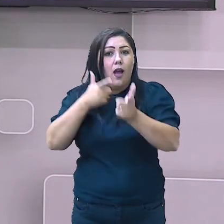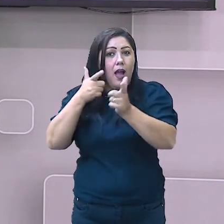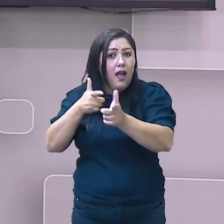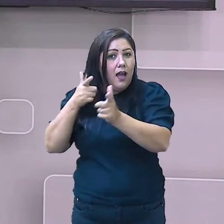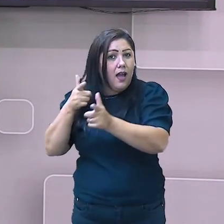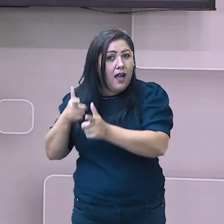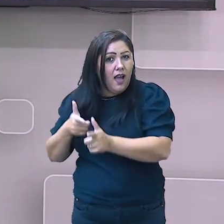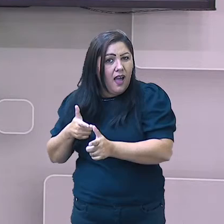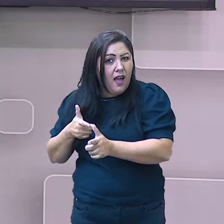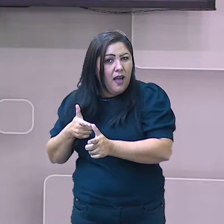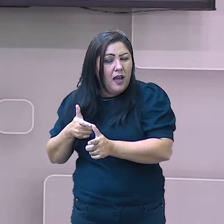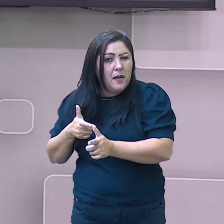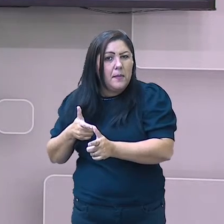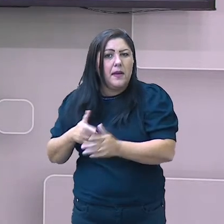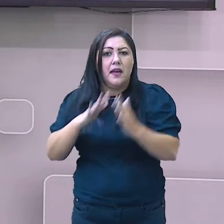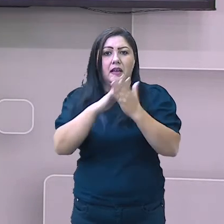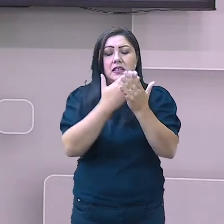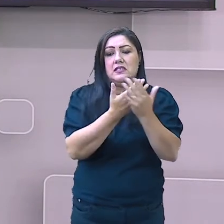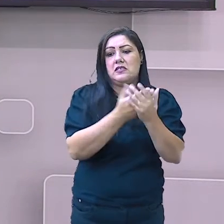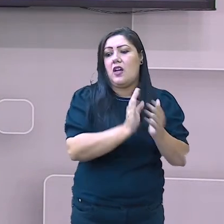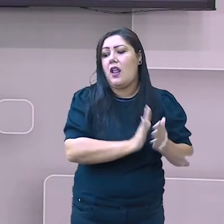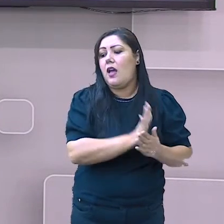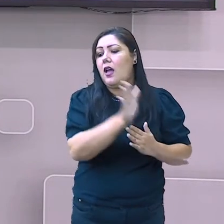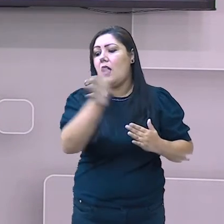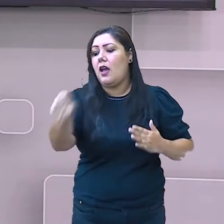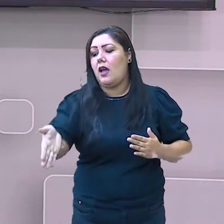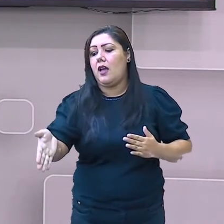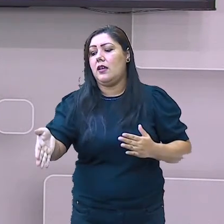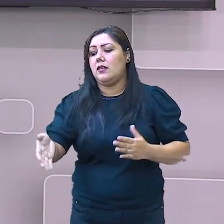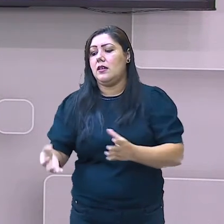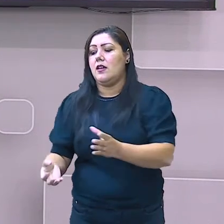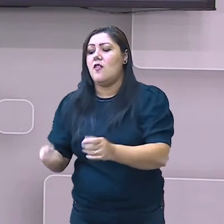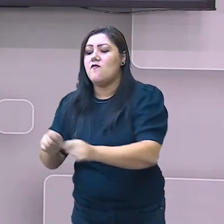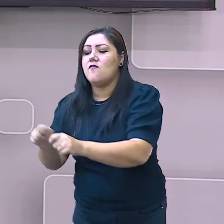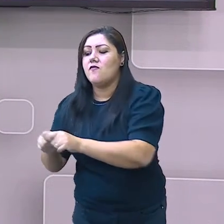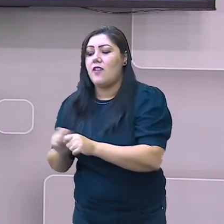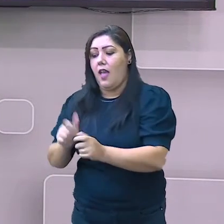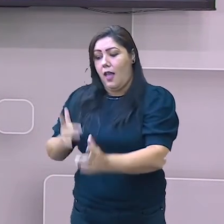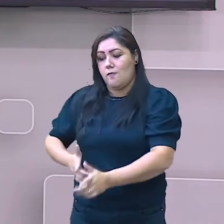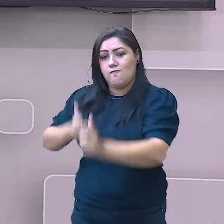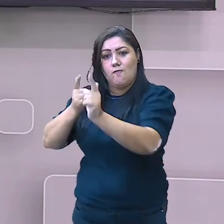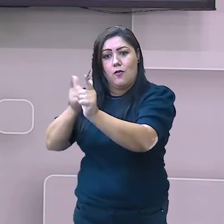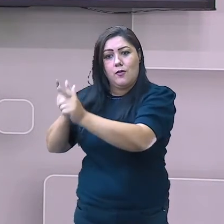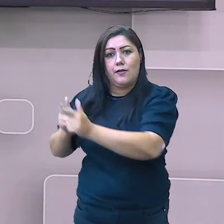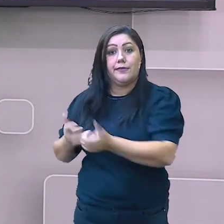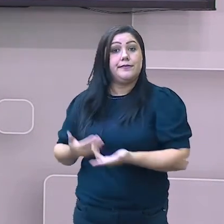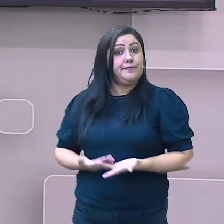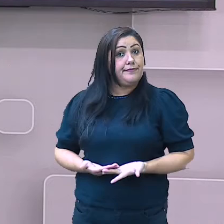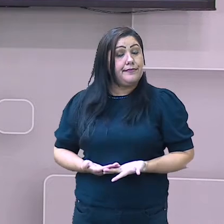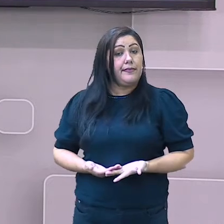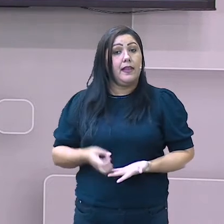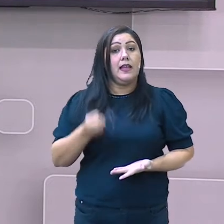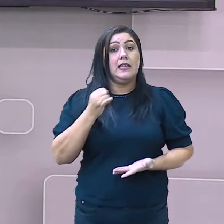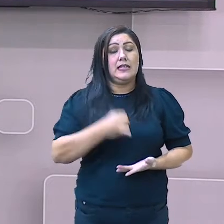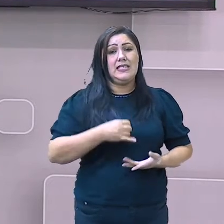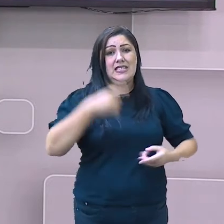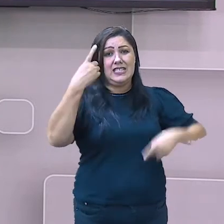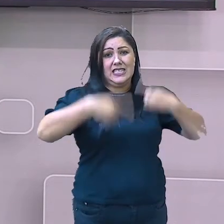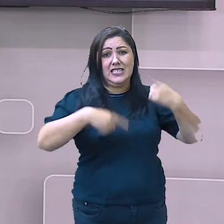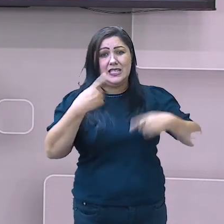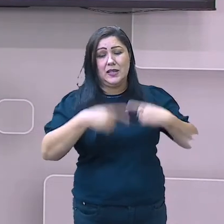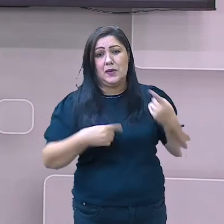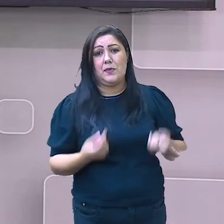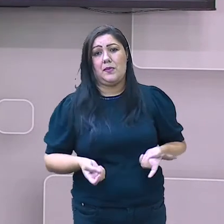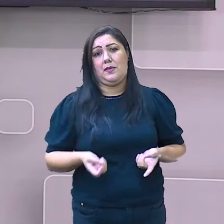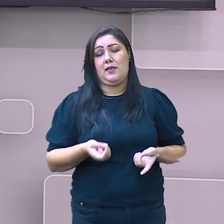para criar armas. Se a política precisava de soldados,